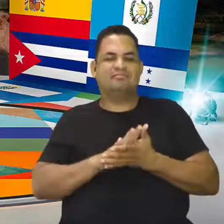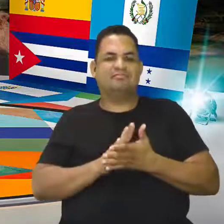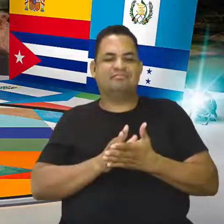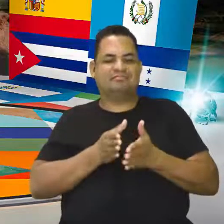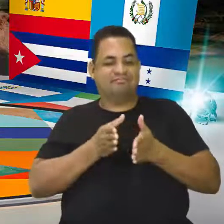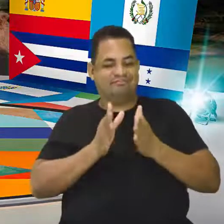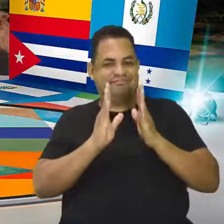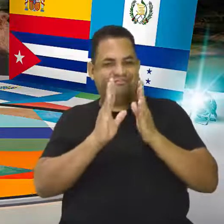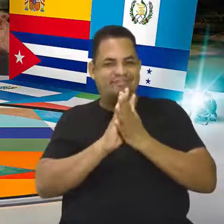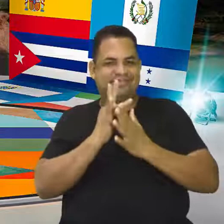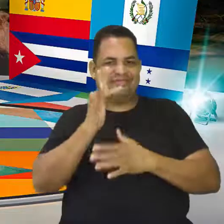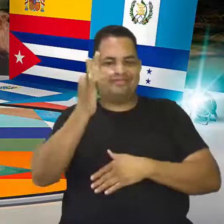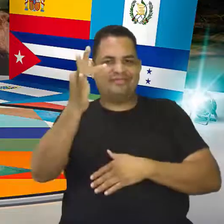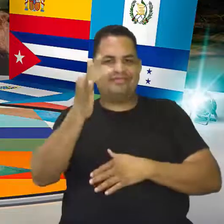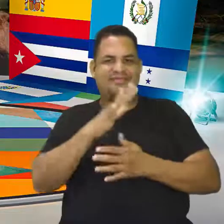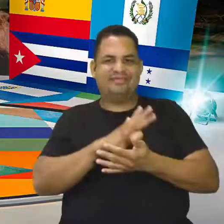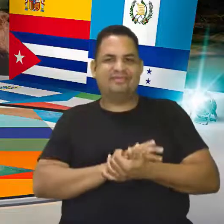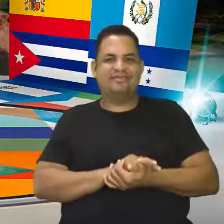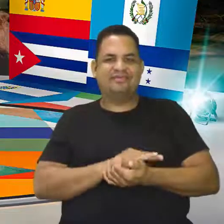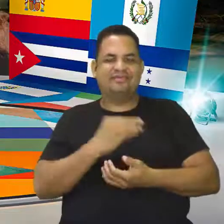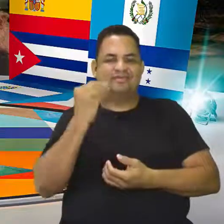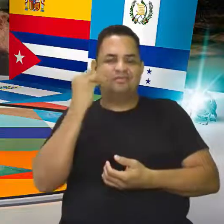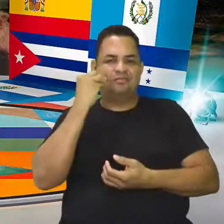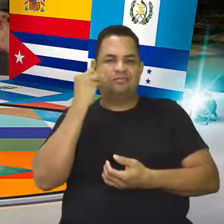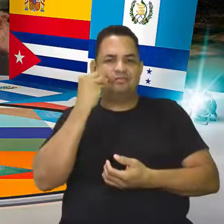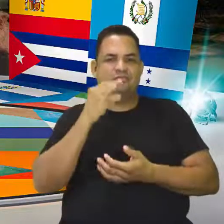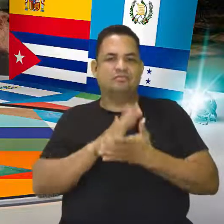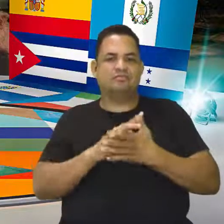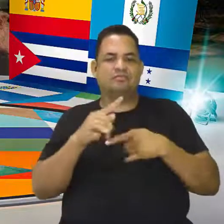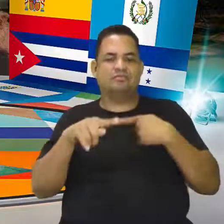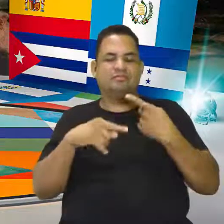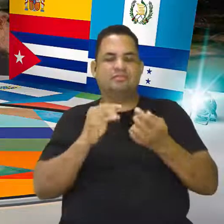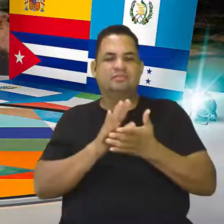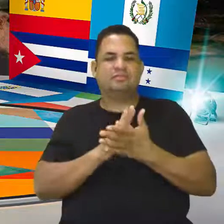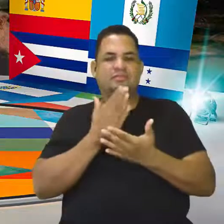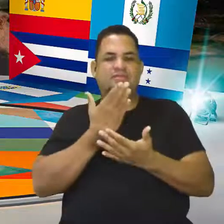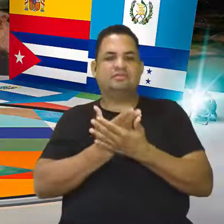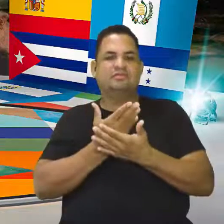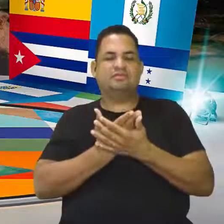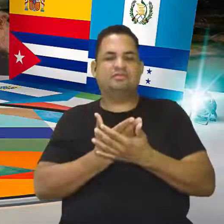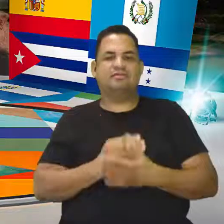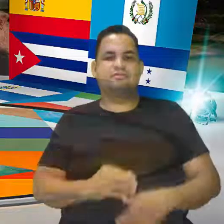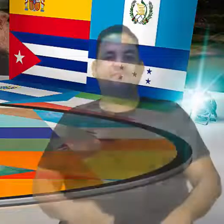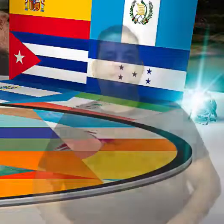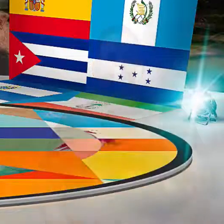caminhozinho aí na frente, tá bom? Um beijo e nos vemos na próxima classe.